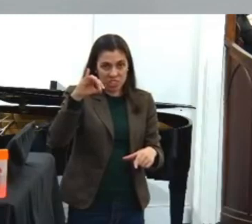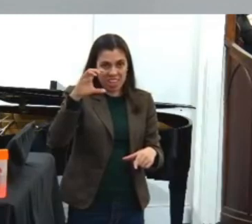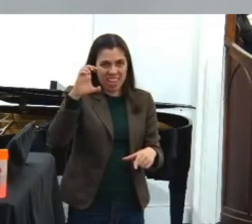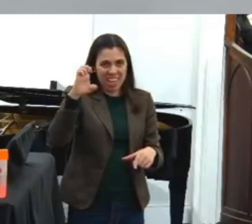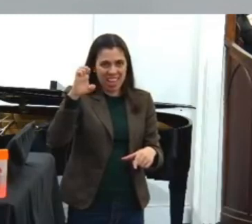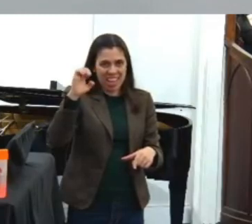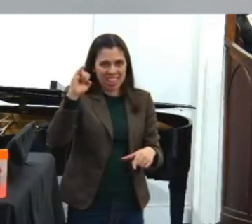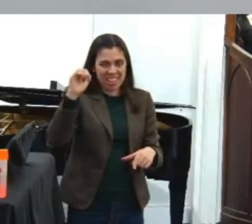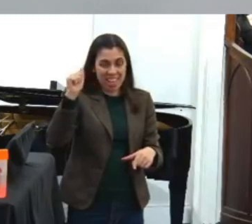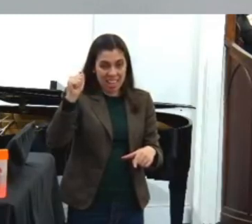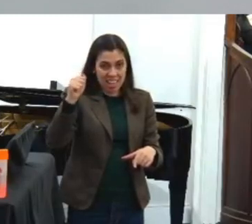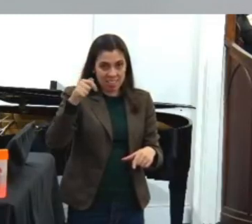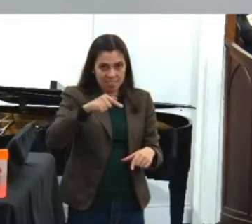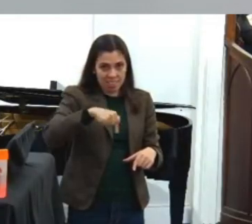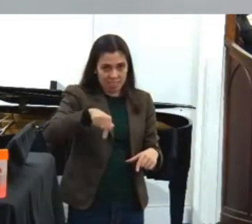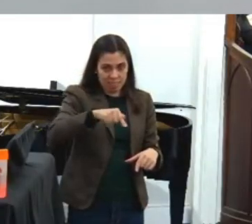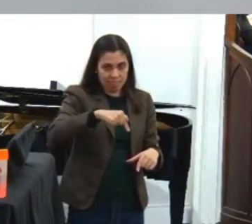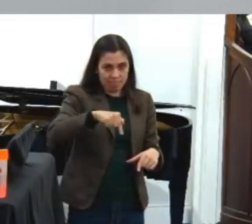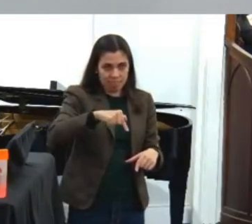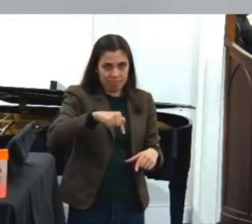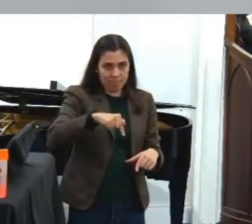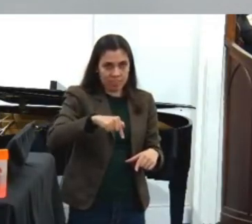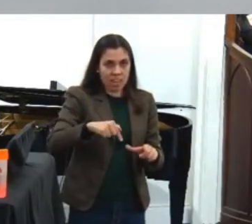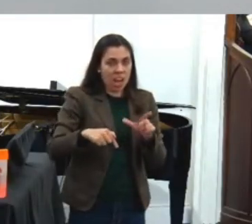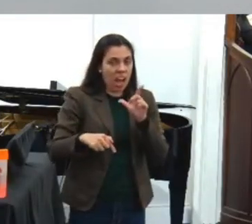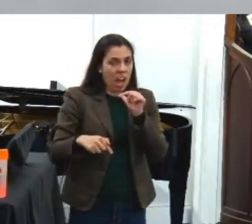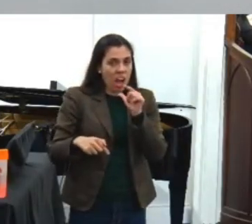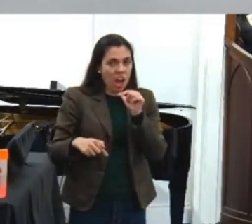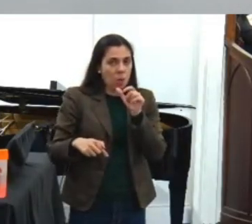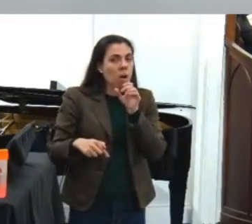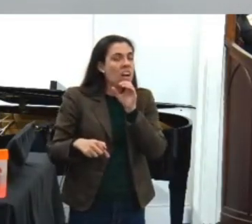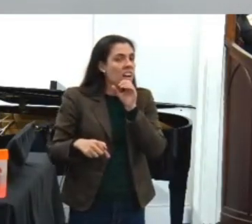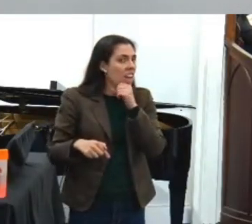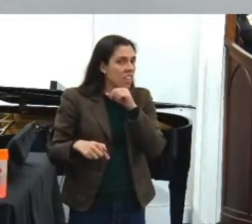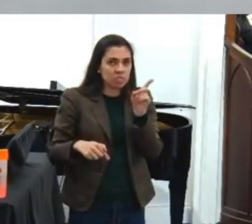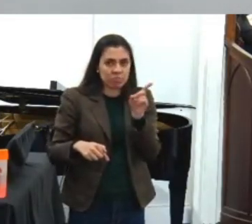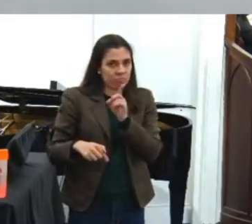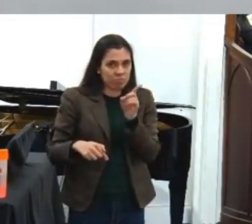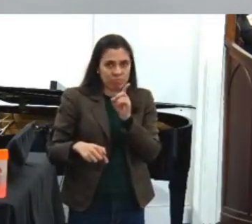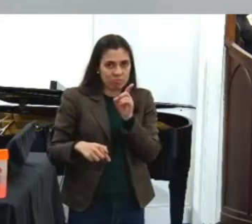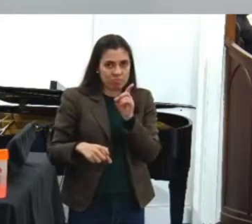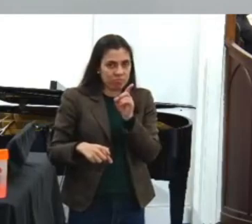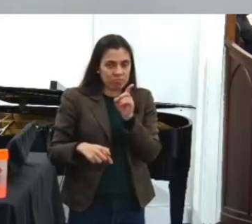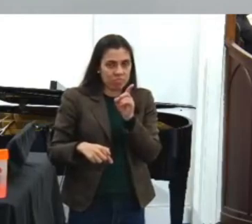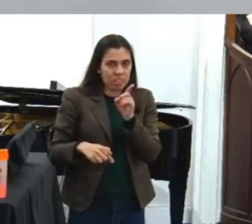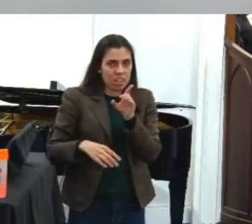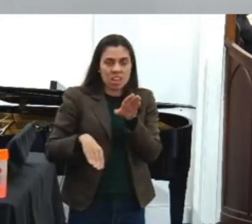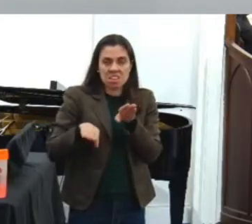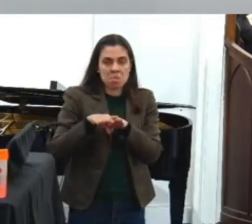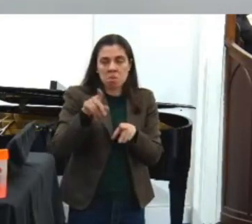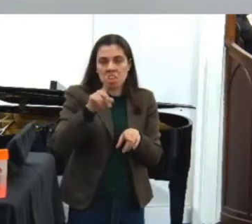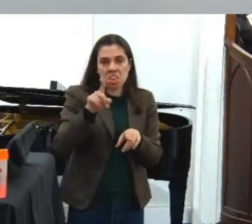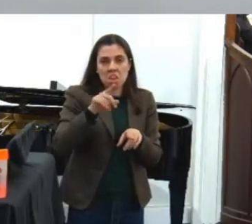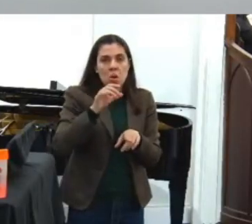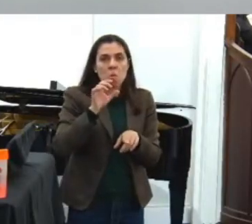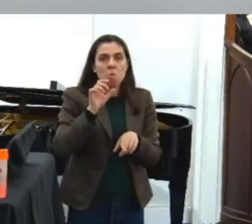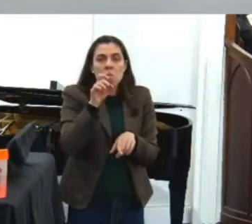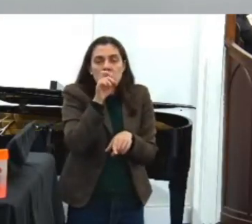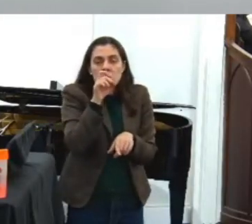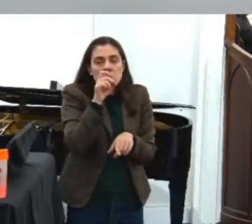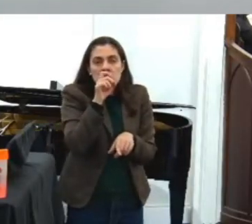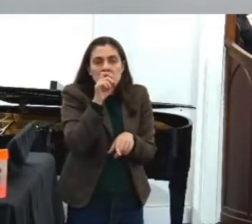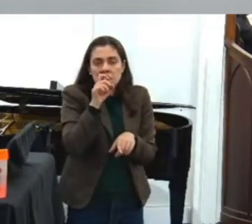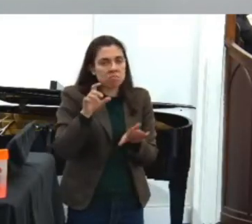uma figura chocante das águas da região para fazer ou para transmitir uma